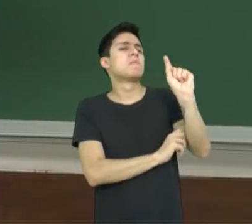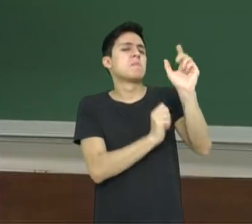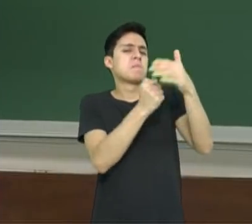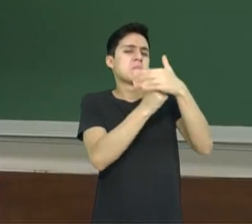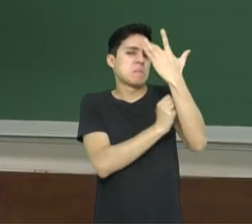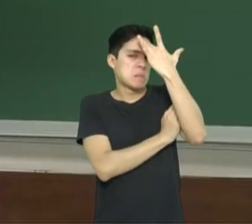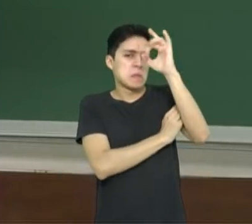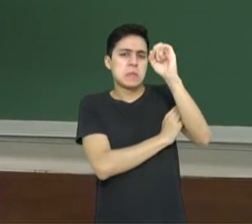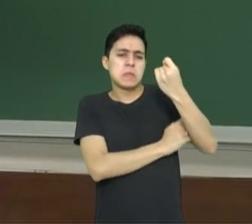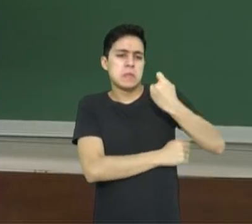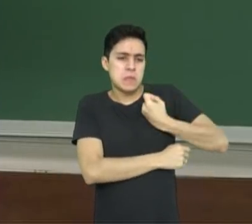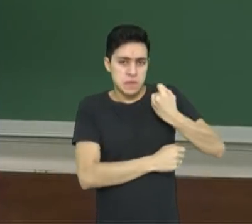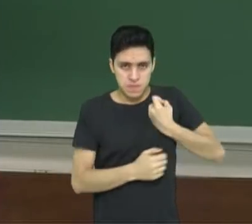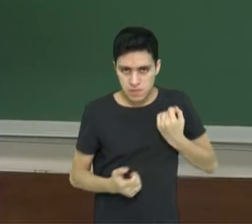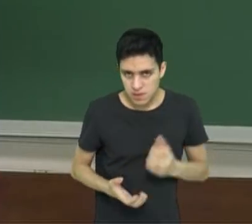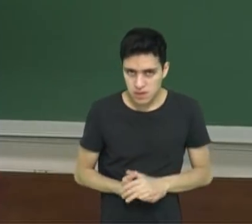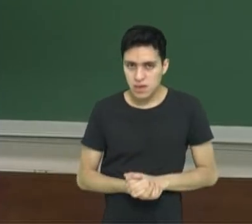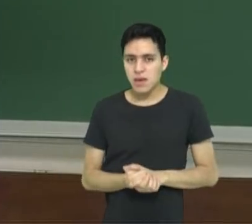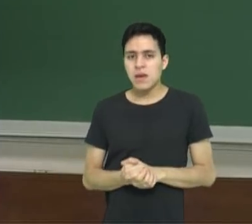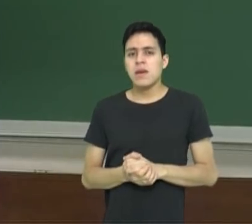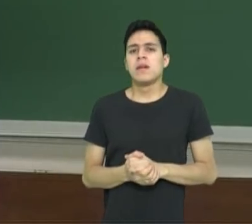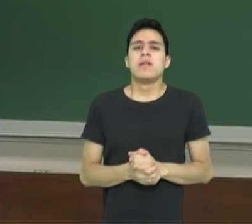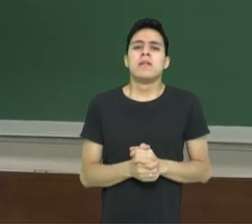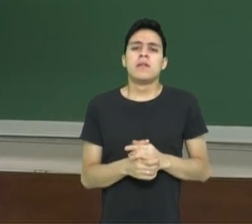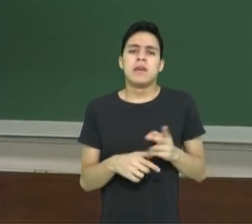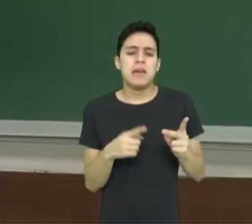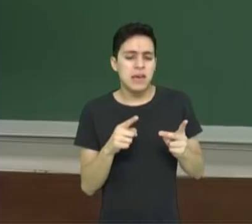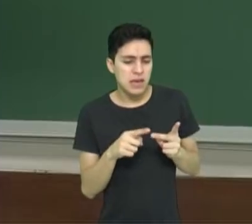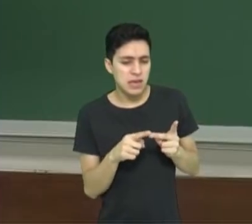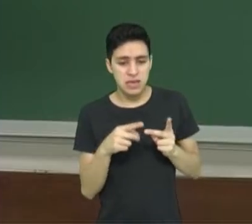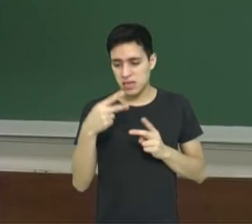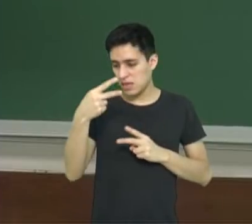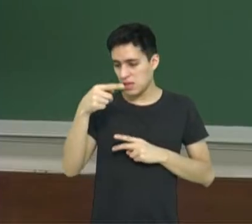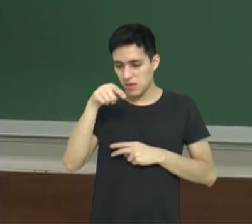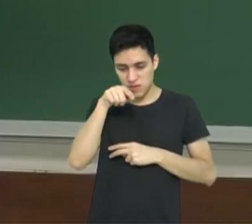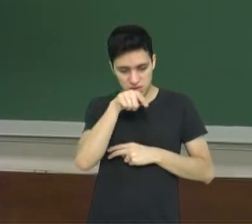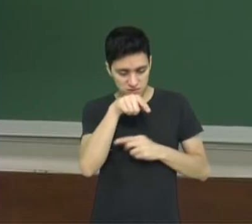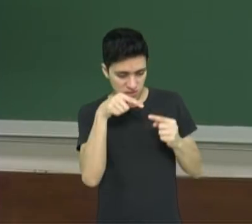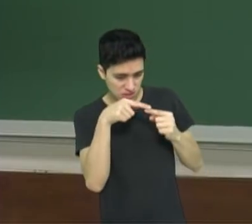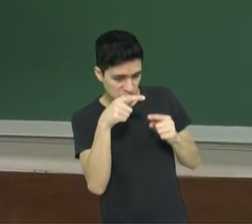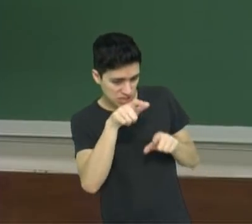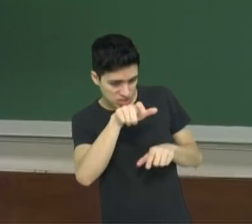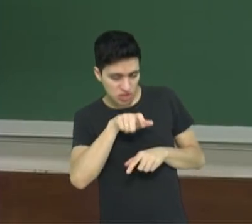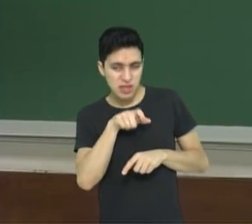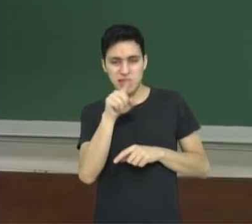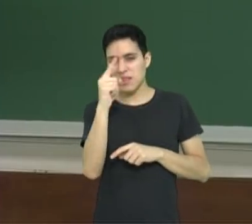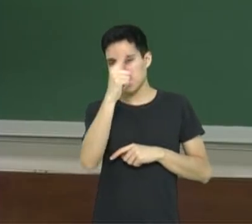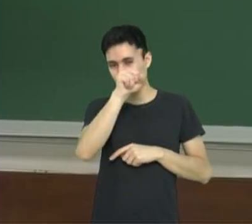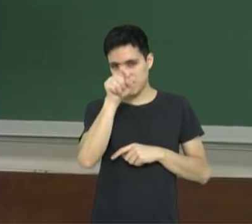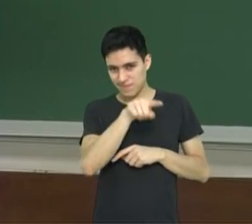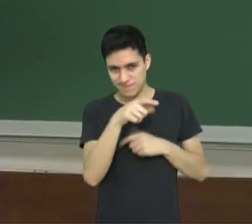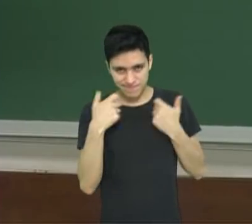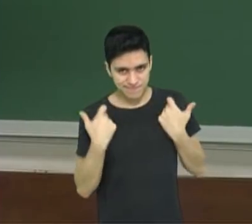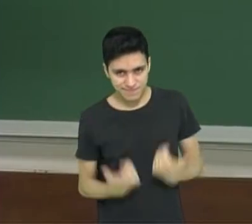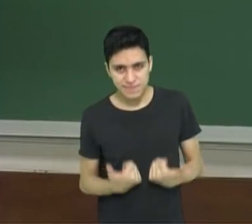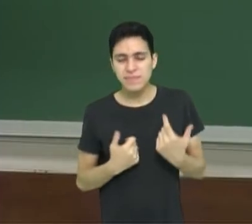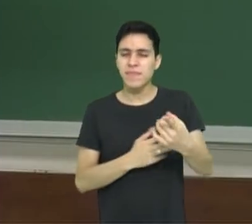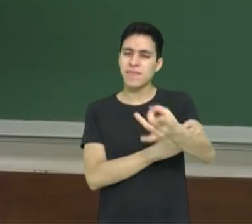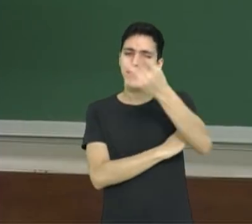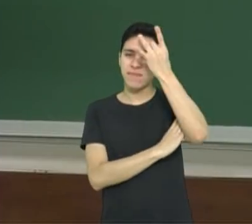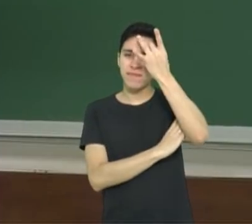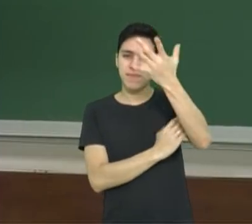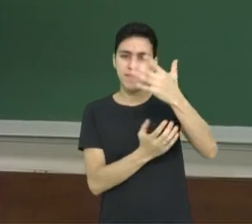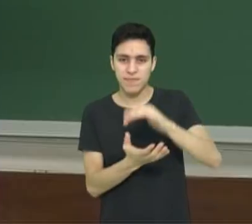no conjunto solução, e 2 para x, que é a primeira incógnita. Fácil,